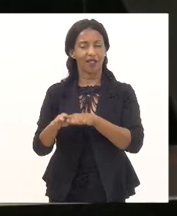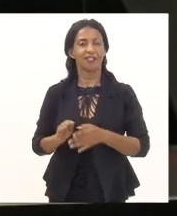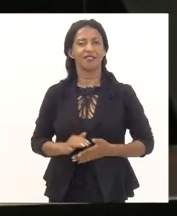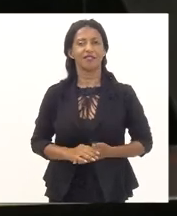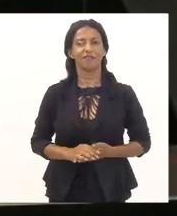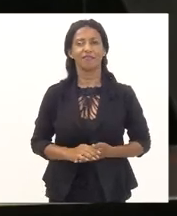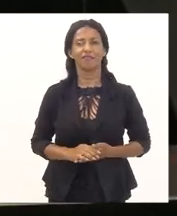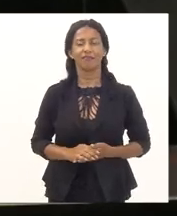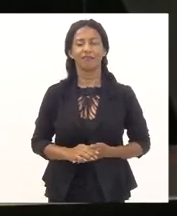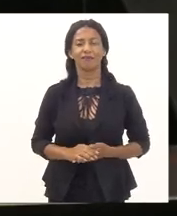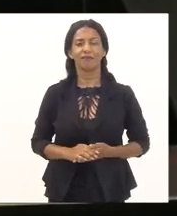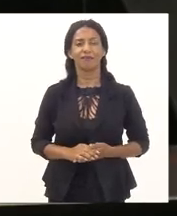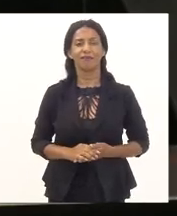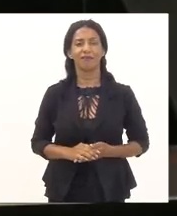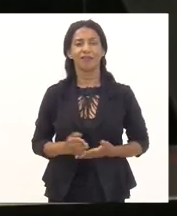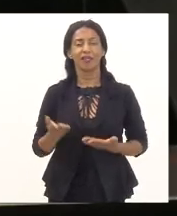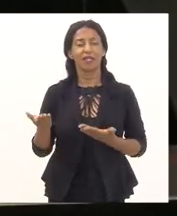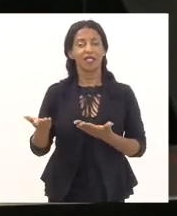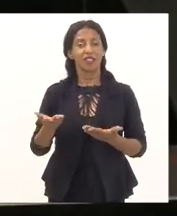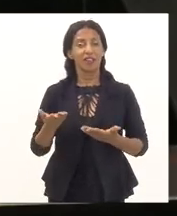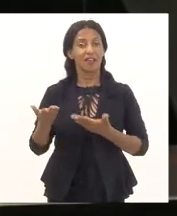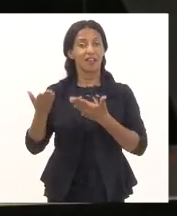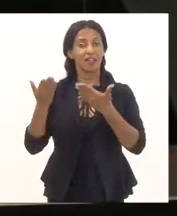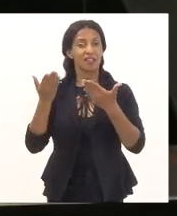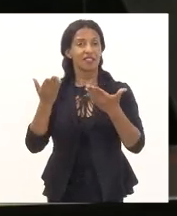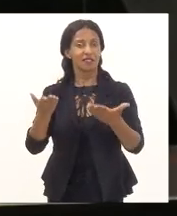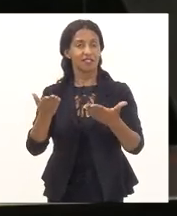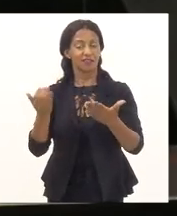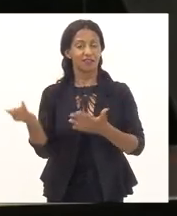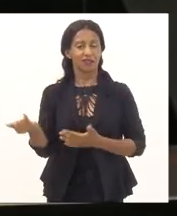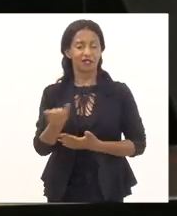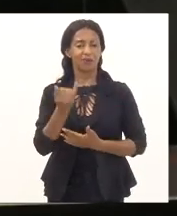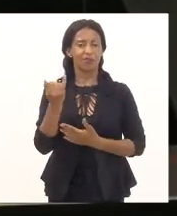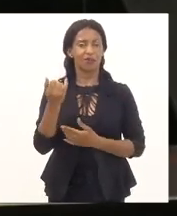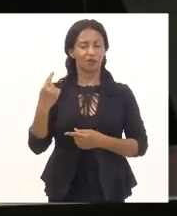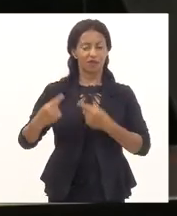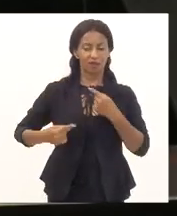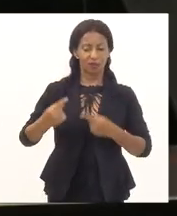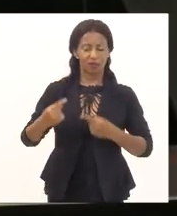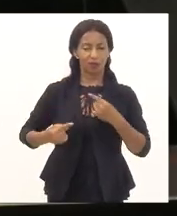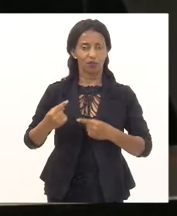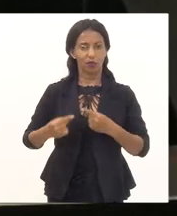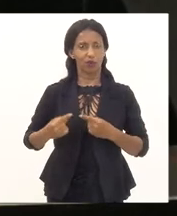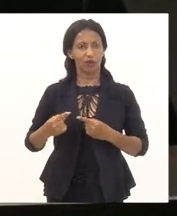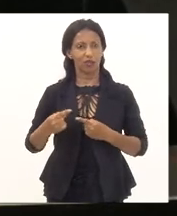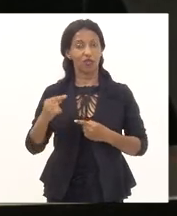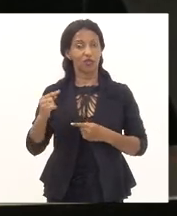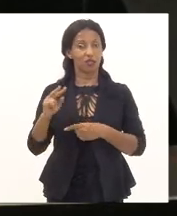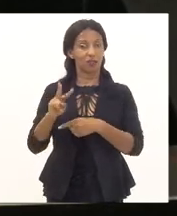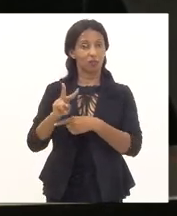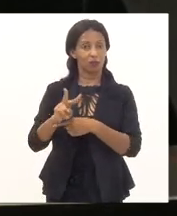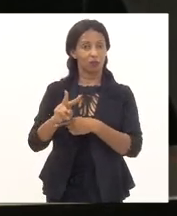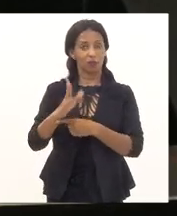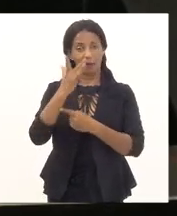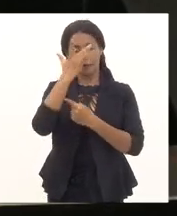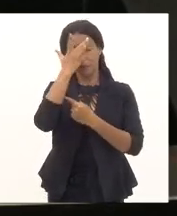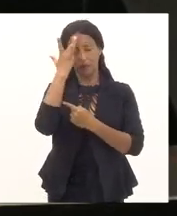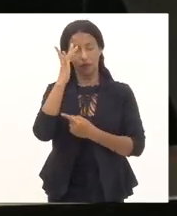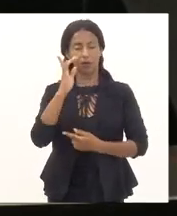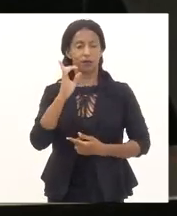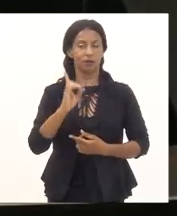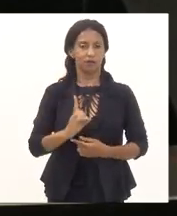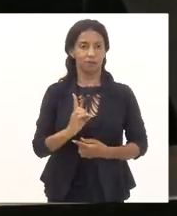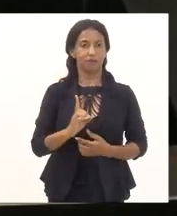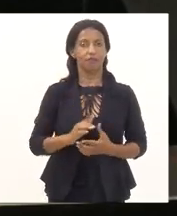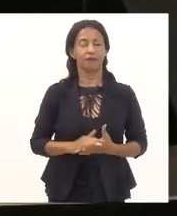equidade e ressaltam a importância de ter políticas públicas na proteção à pessoa com